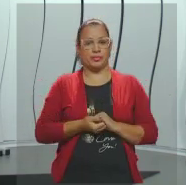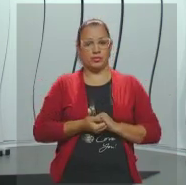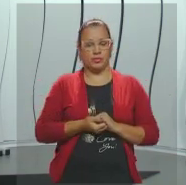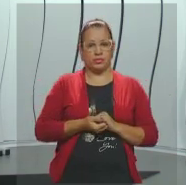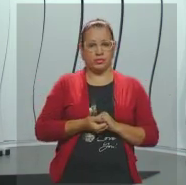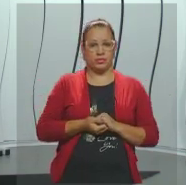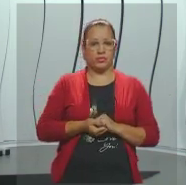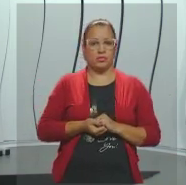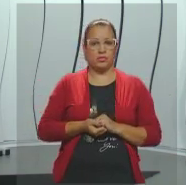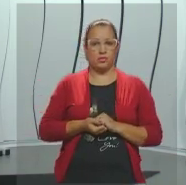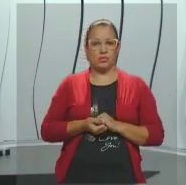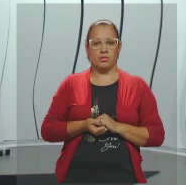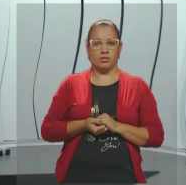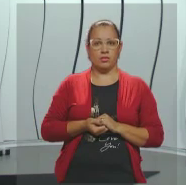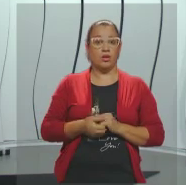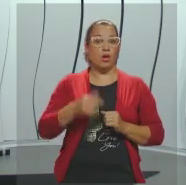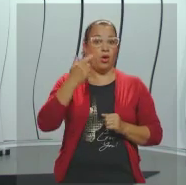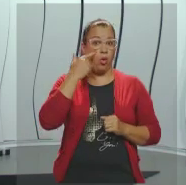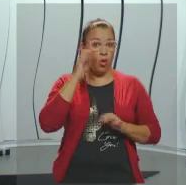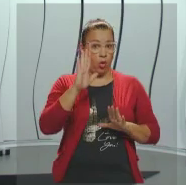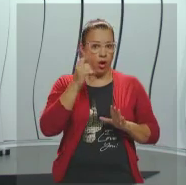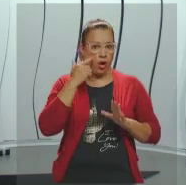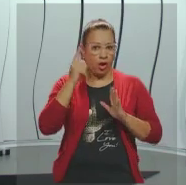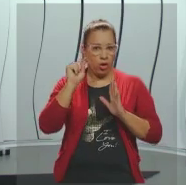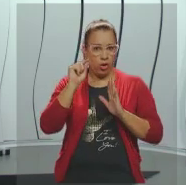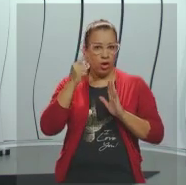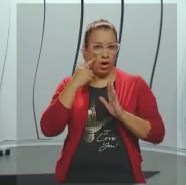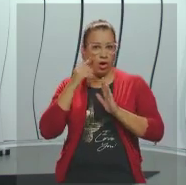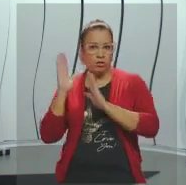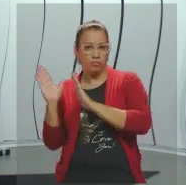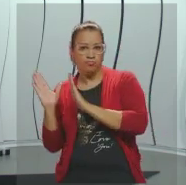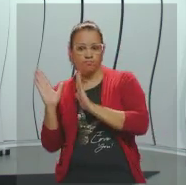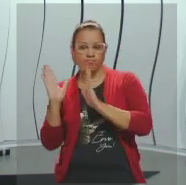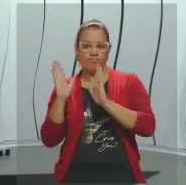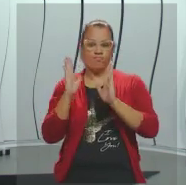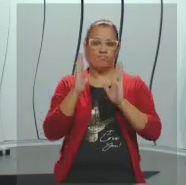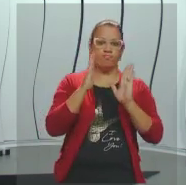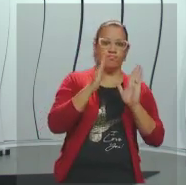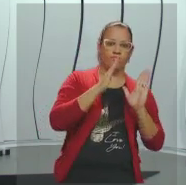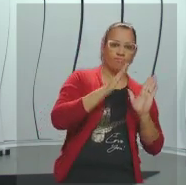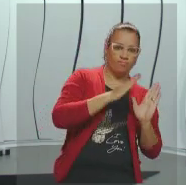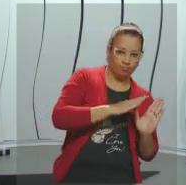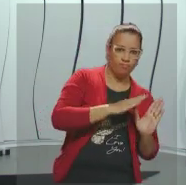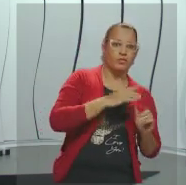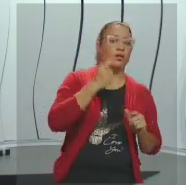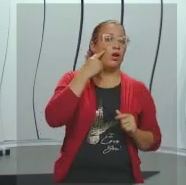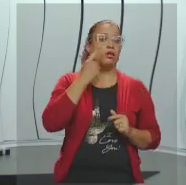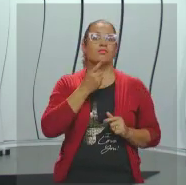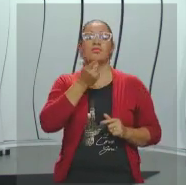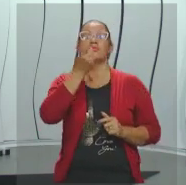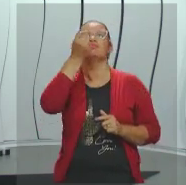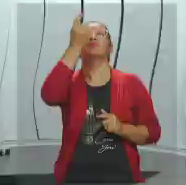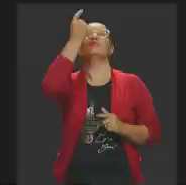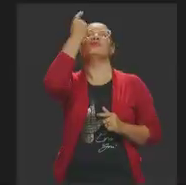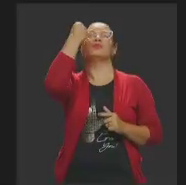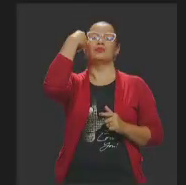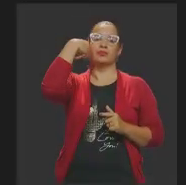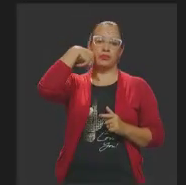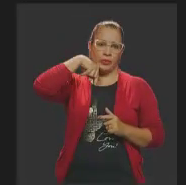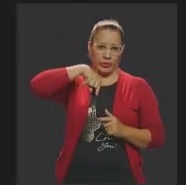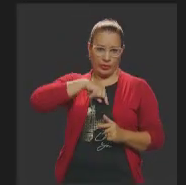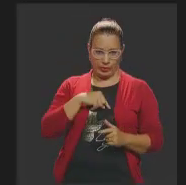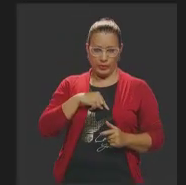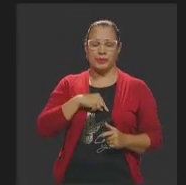Bom, então nós estamos acompanhando por onde esse ar vai passar dentro do nosso